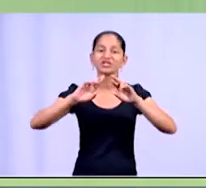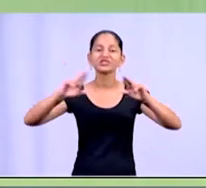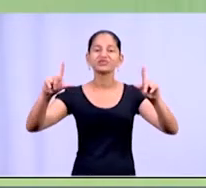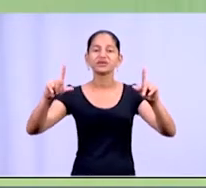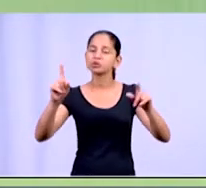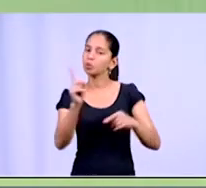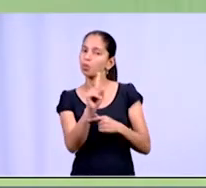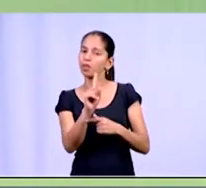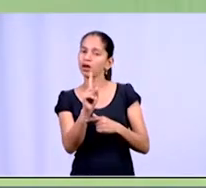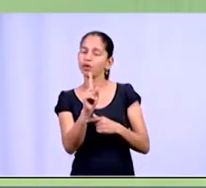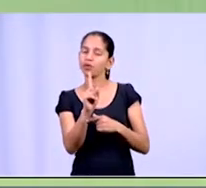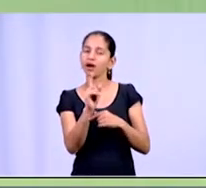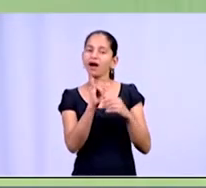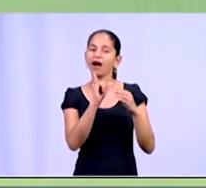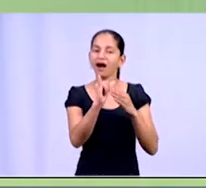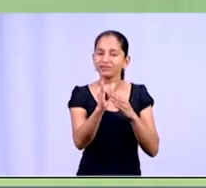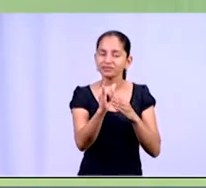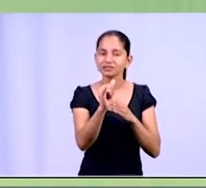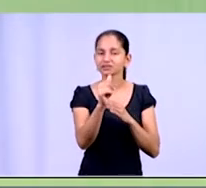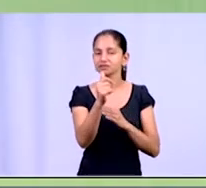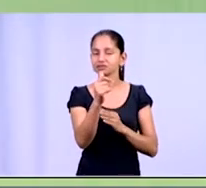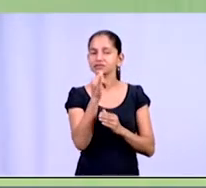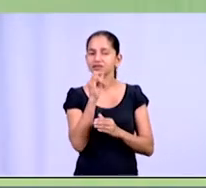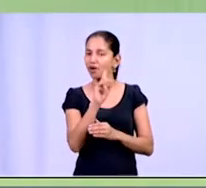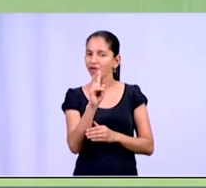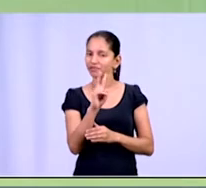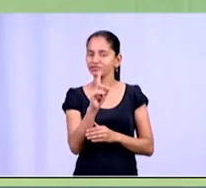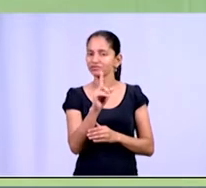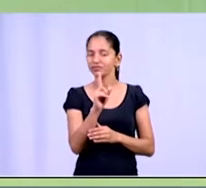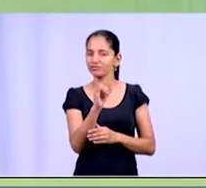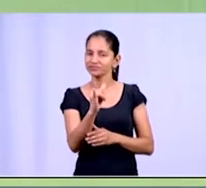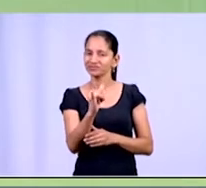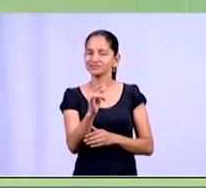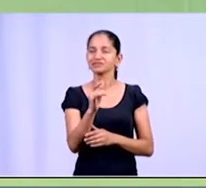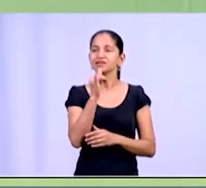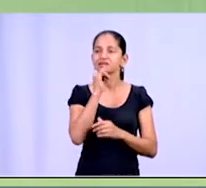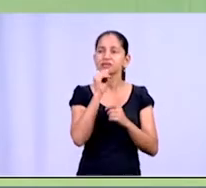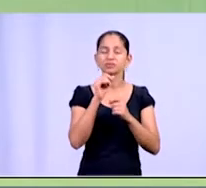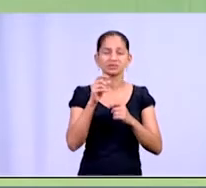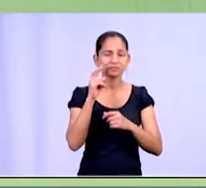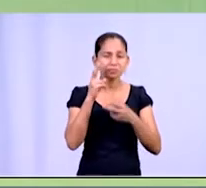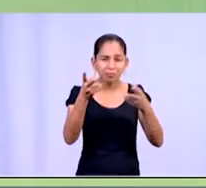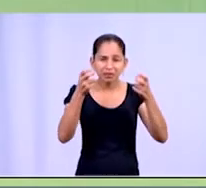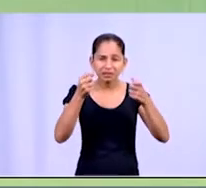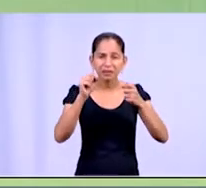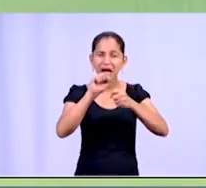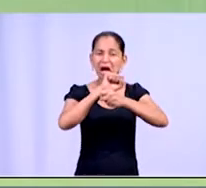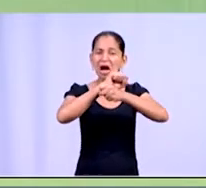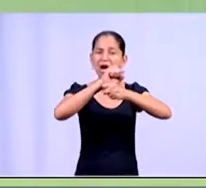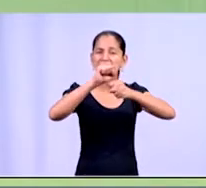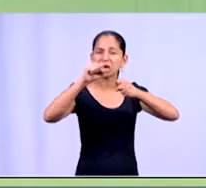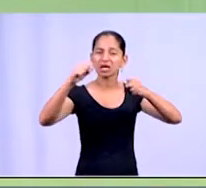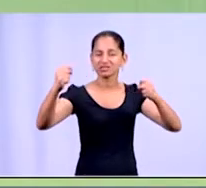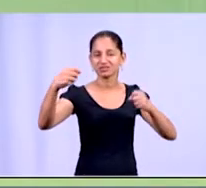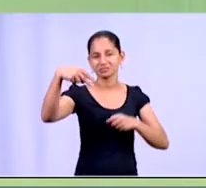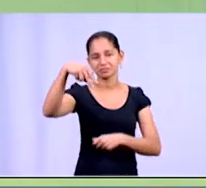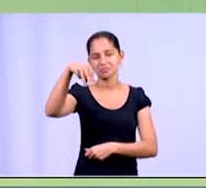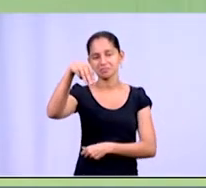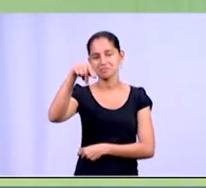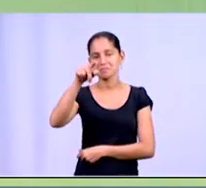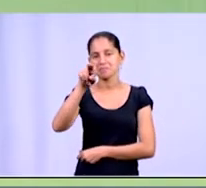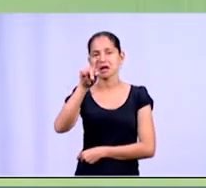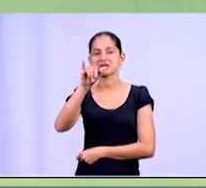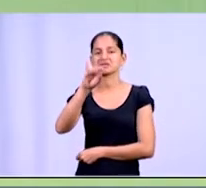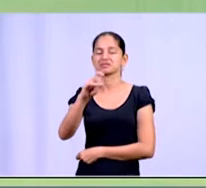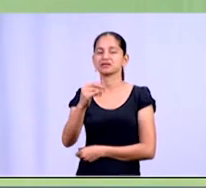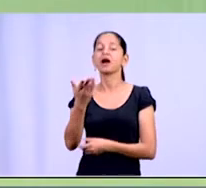ou não. E aqui era uma máquina enorme, se vocês derem uma olhada, Era uma máquina enorme que permitia entrar